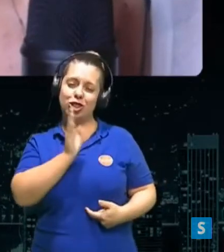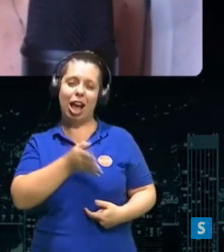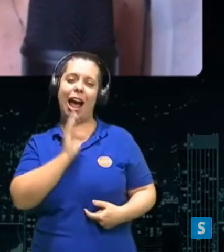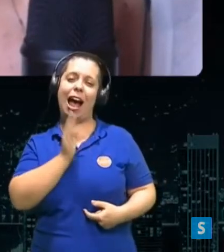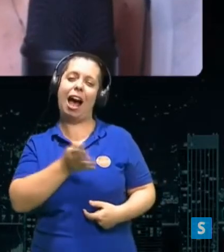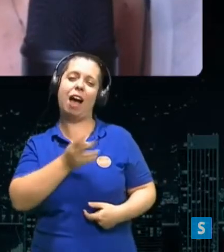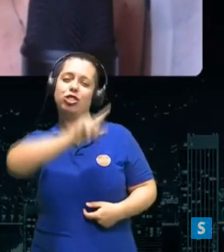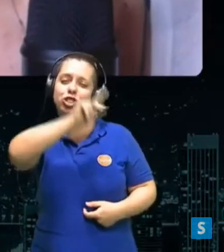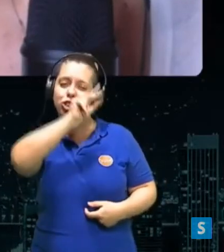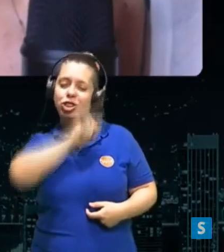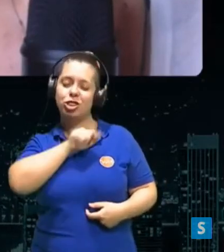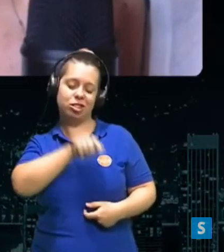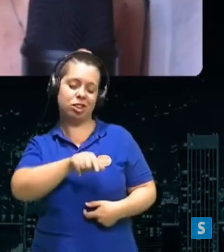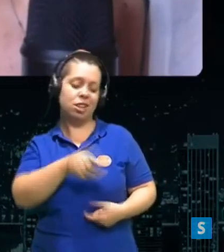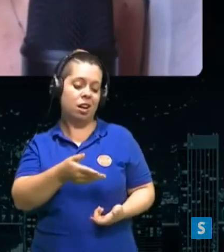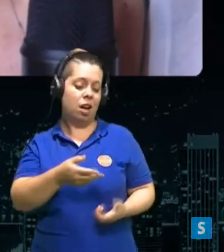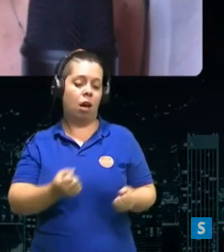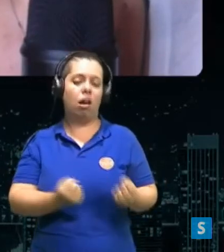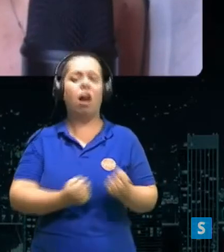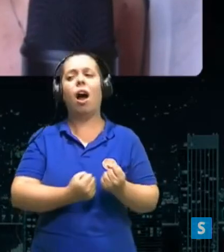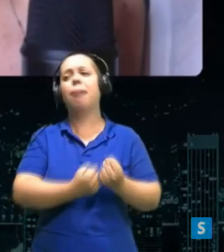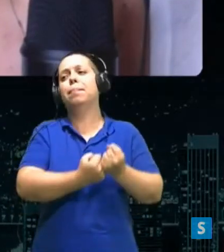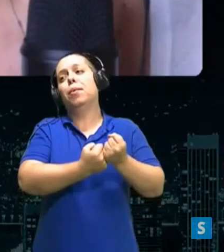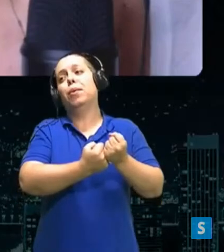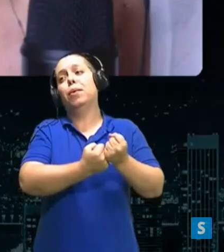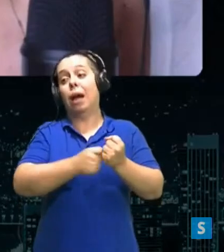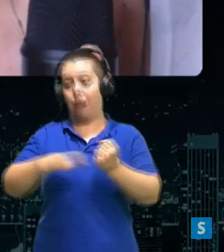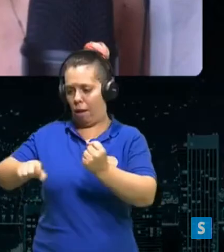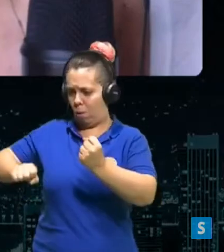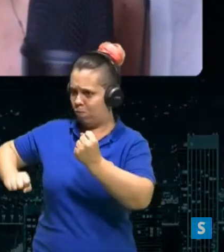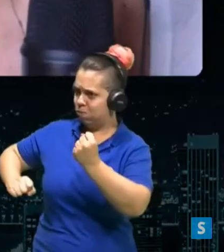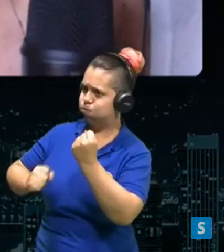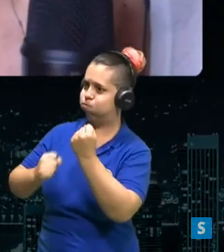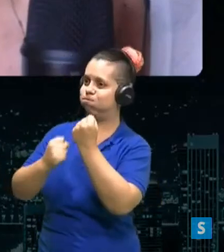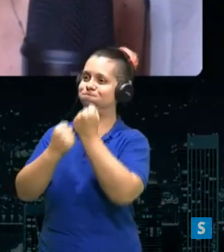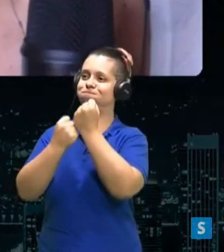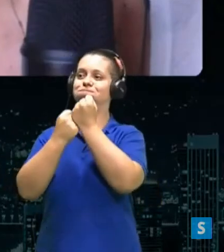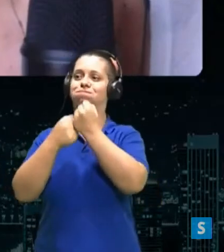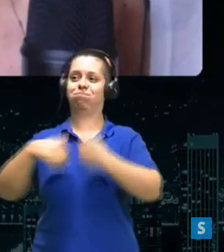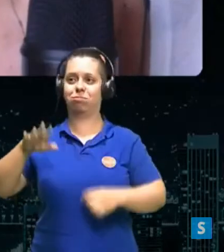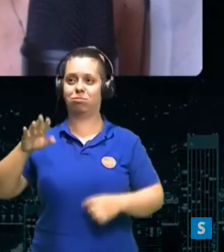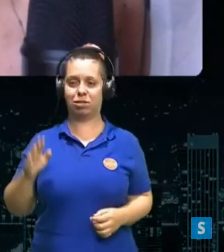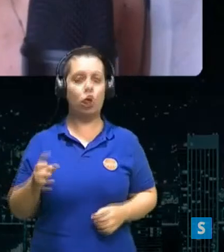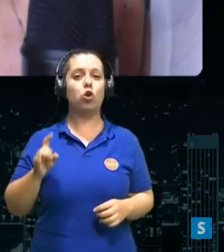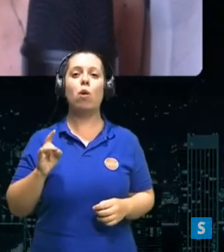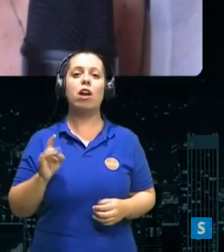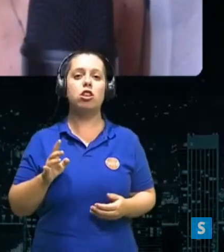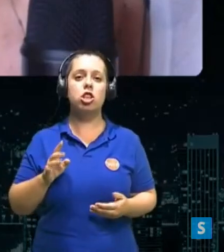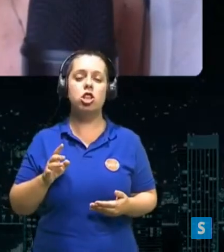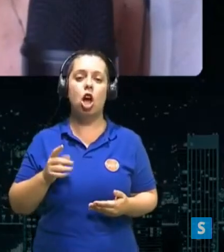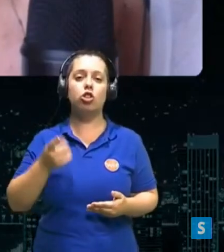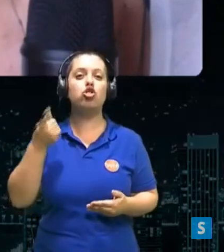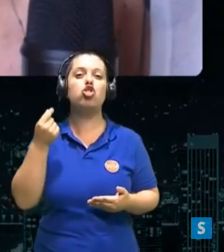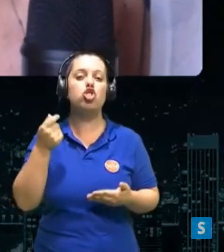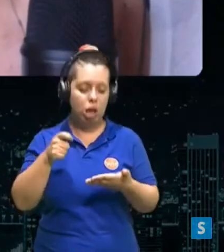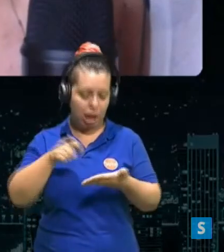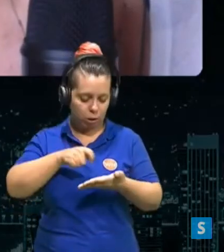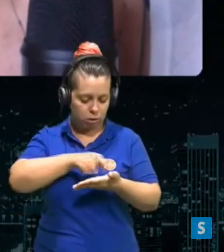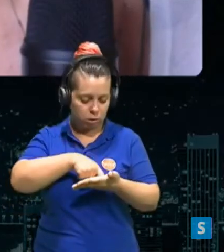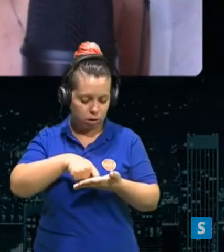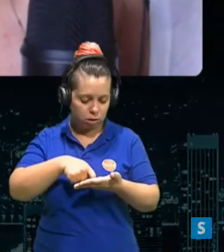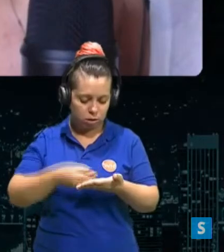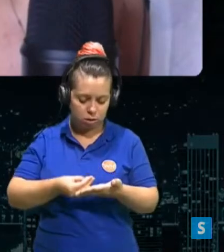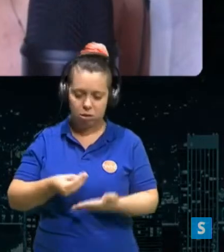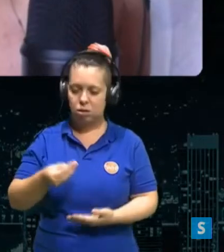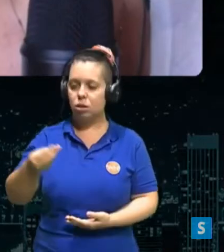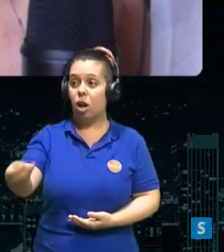estabelecido já redondinho a gente acredita então que não é só fazer o check investir mas